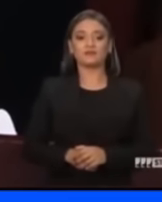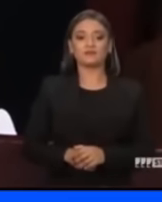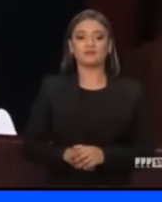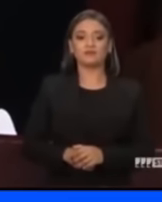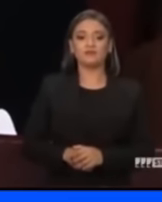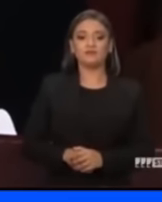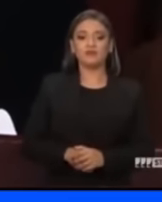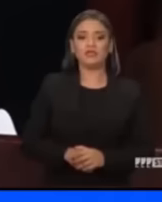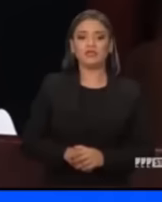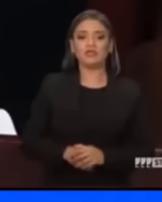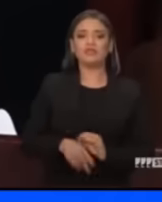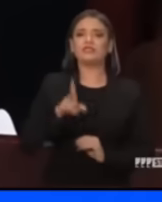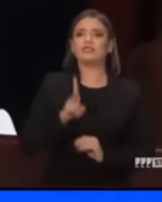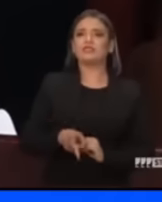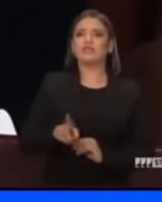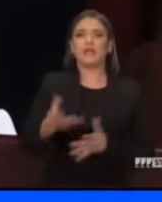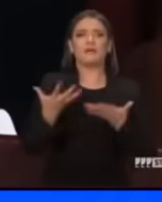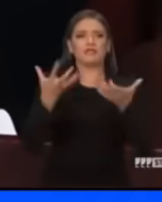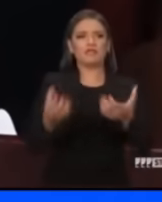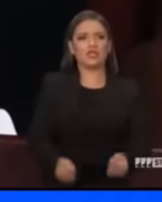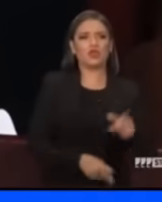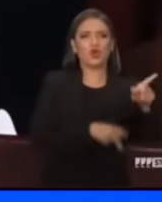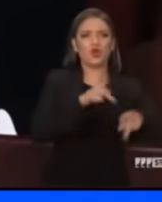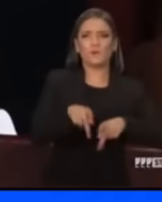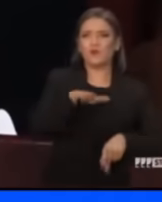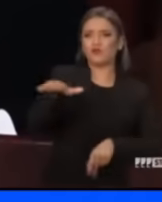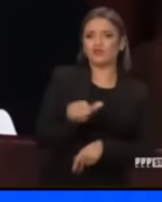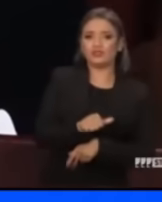a um chamado do povo. Isso não é